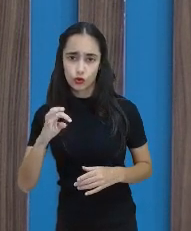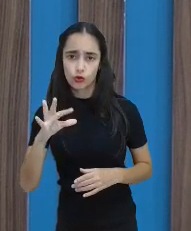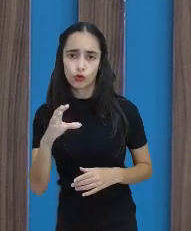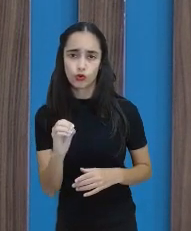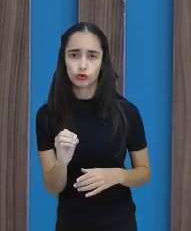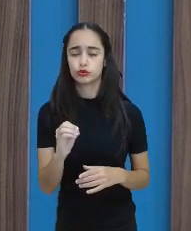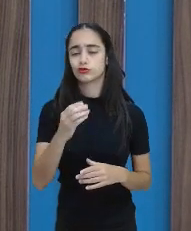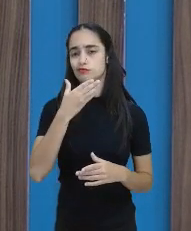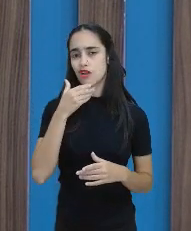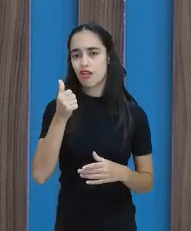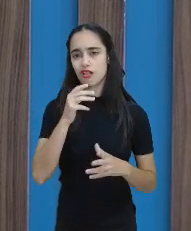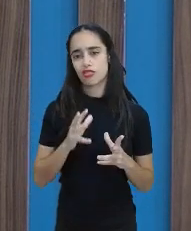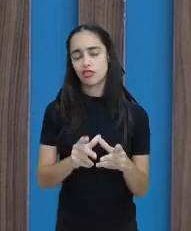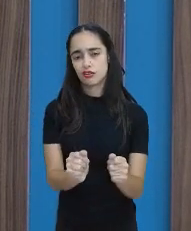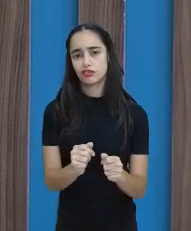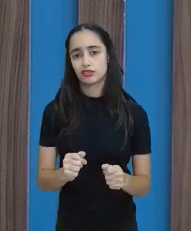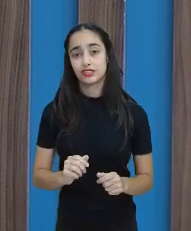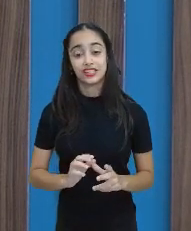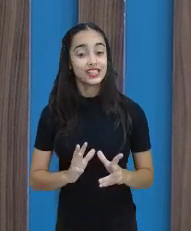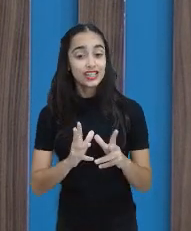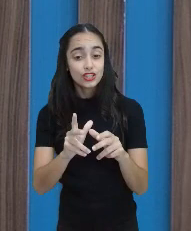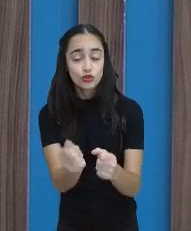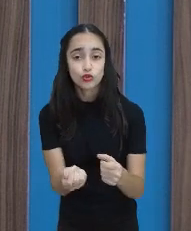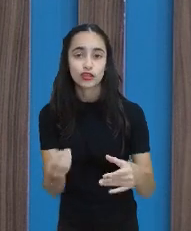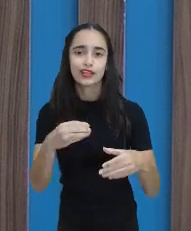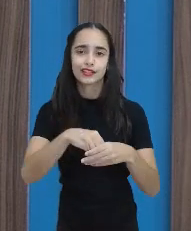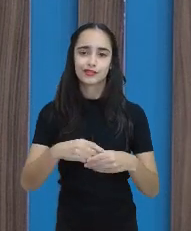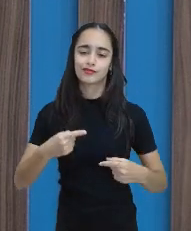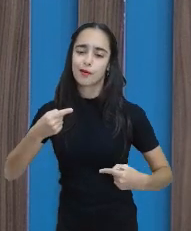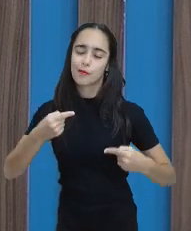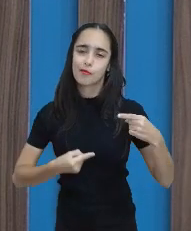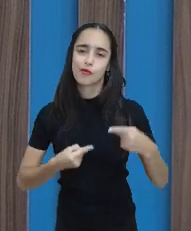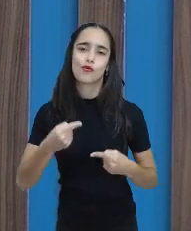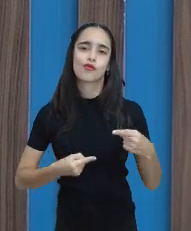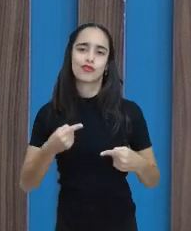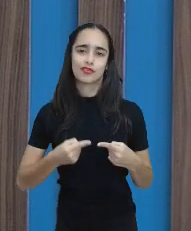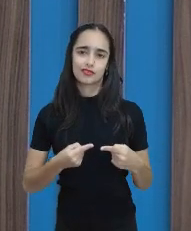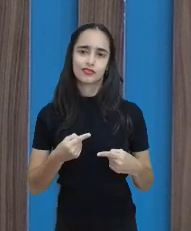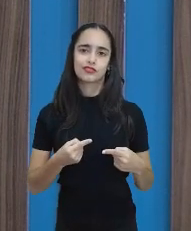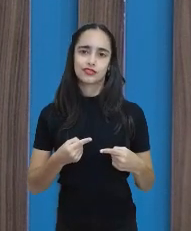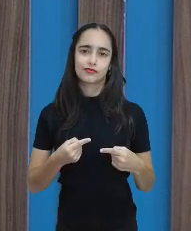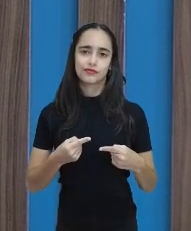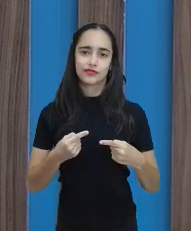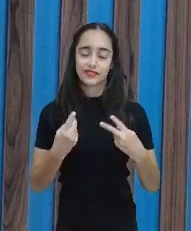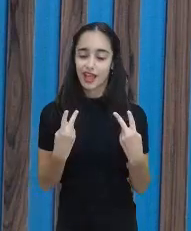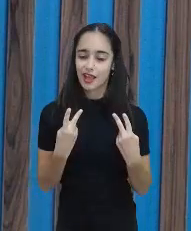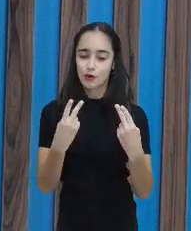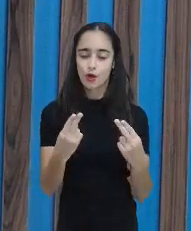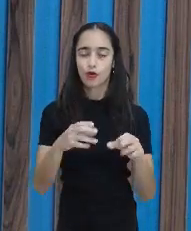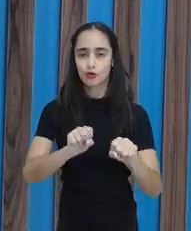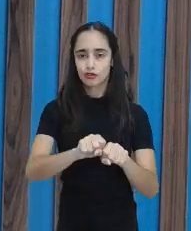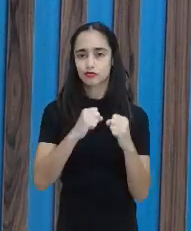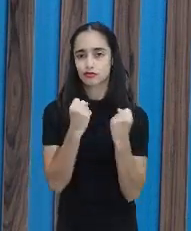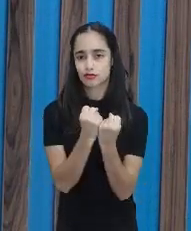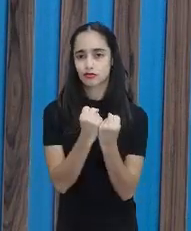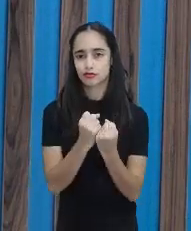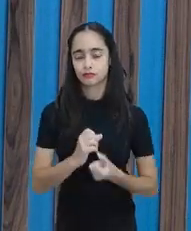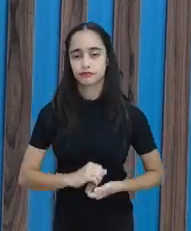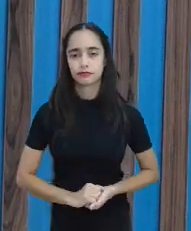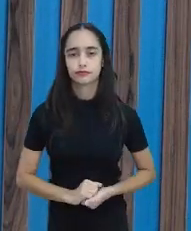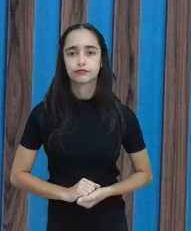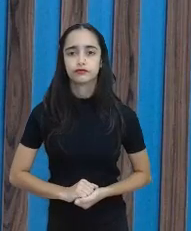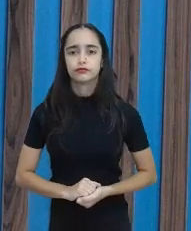relacionado à política de promoção da igualdade social. Exatamente, né? E aí, um dos